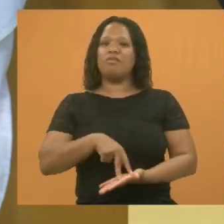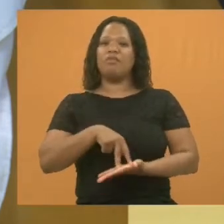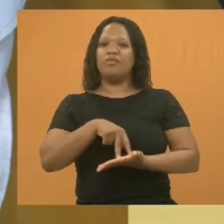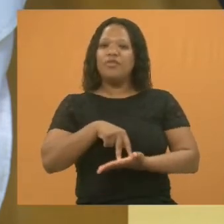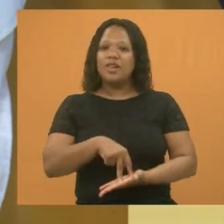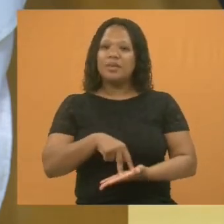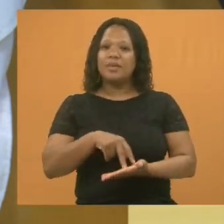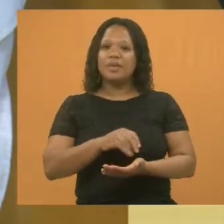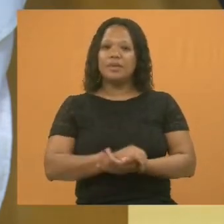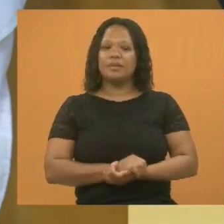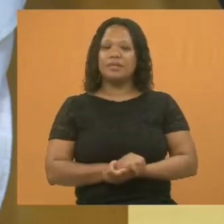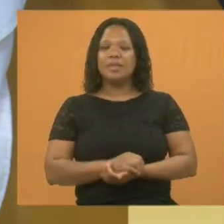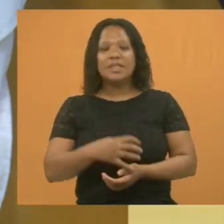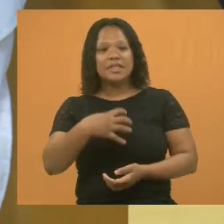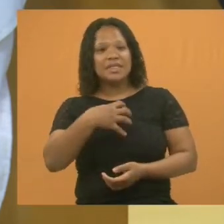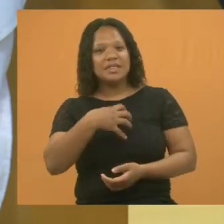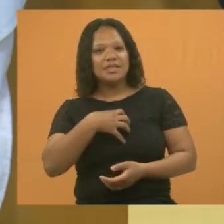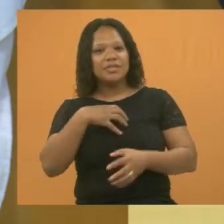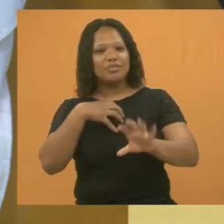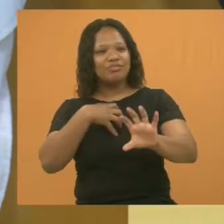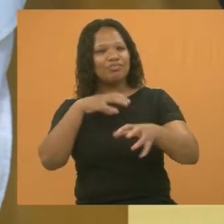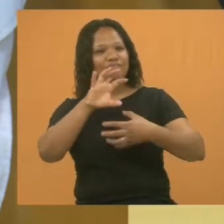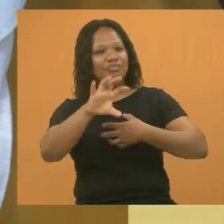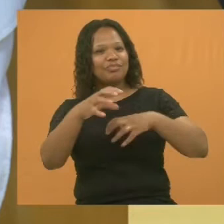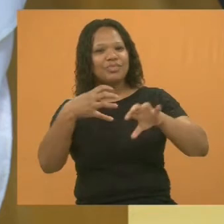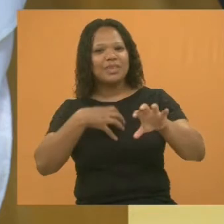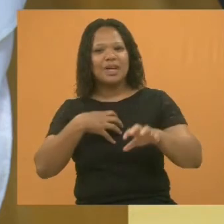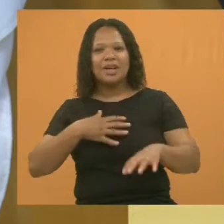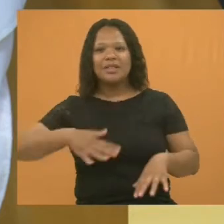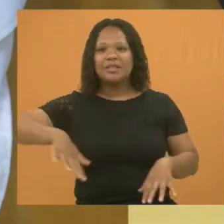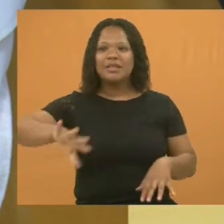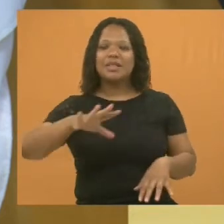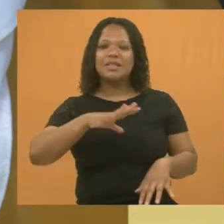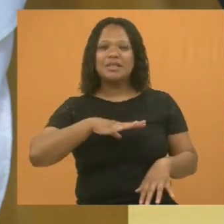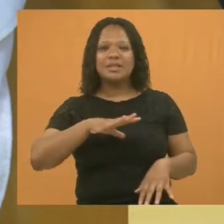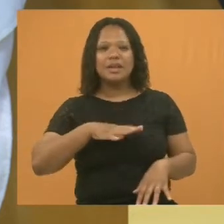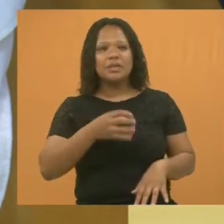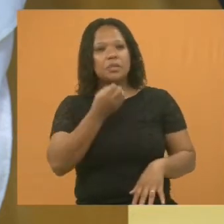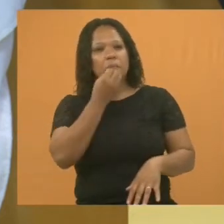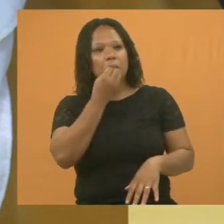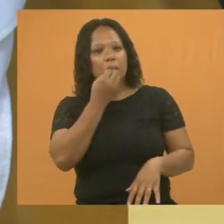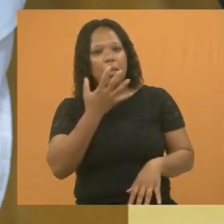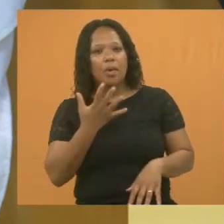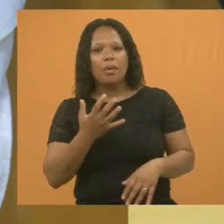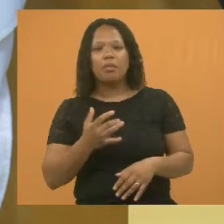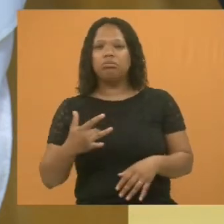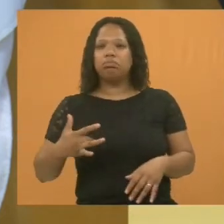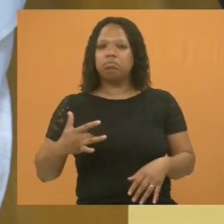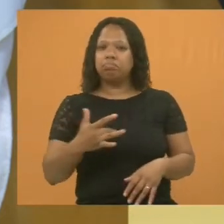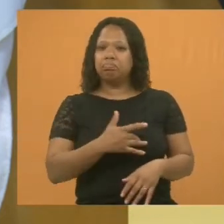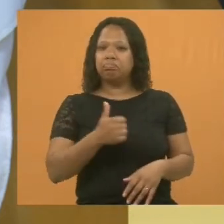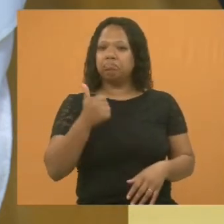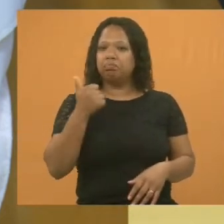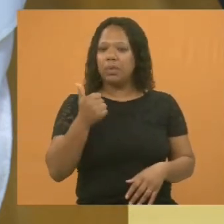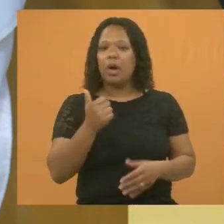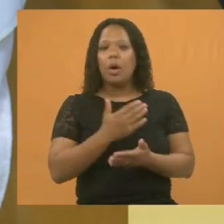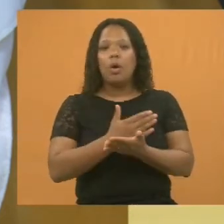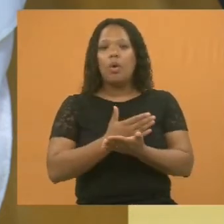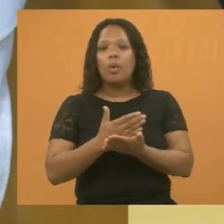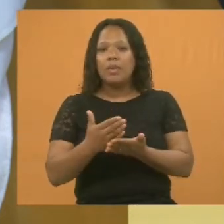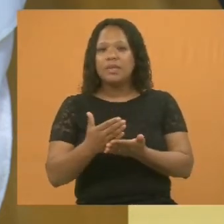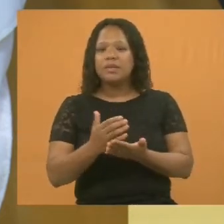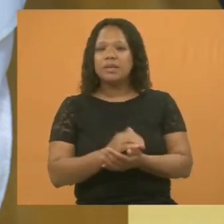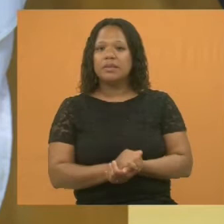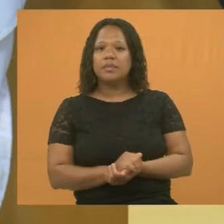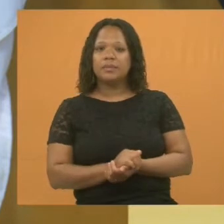ser propiciado pela cidade através de um curso de qualidade de vida, que inclusive no momento está se iniciando na Escola de